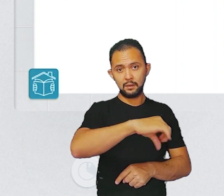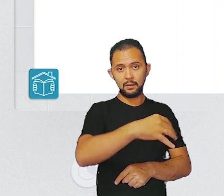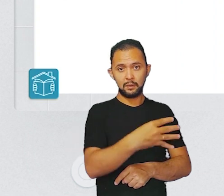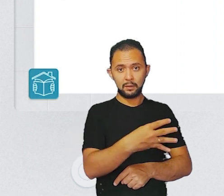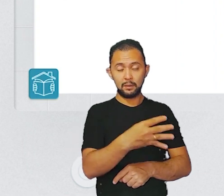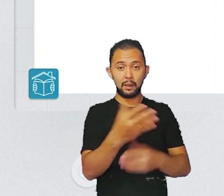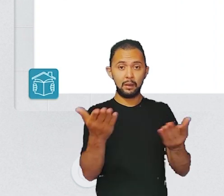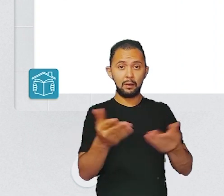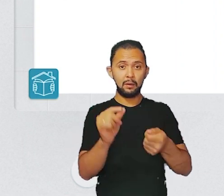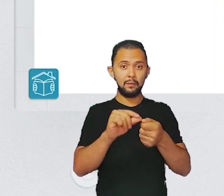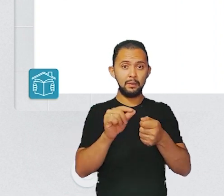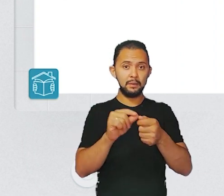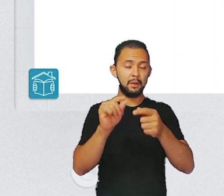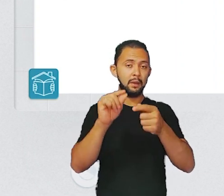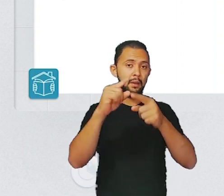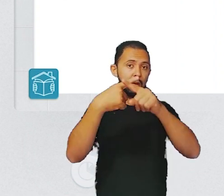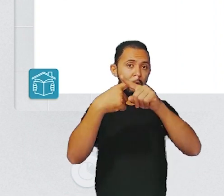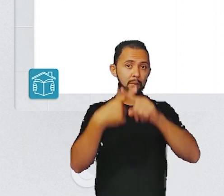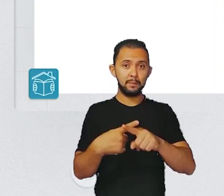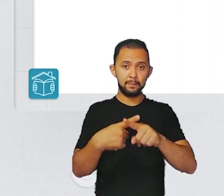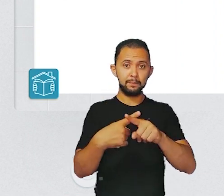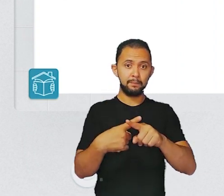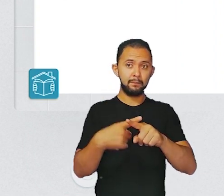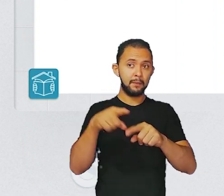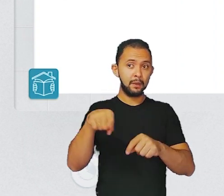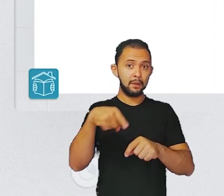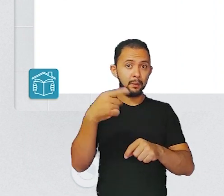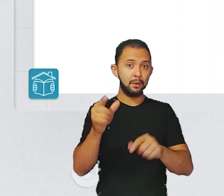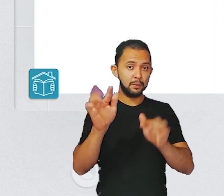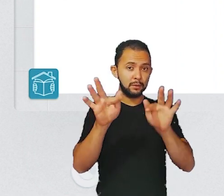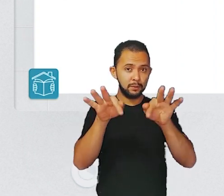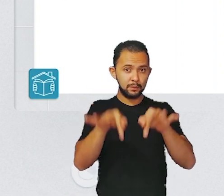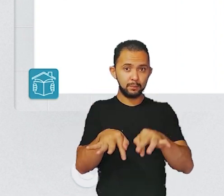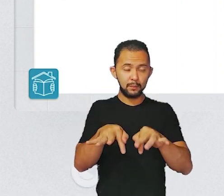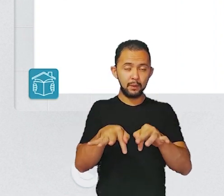o MDC entre eles e no final o resultado,